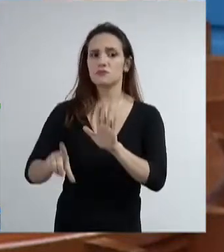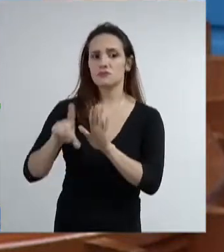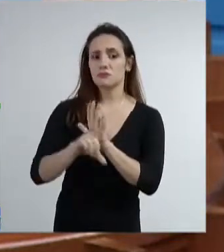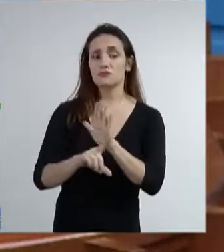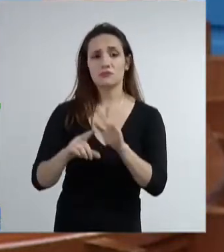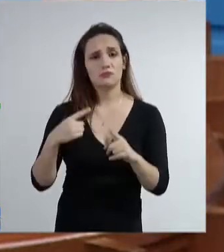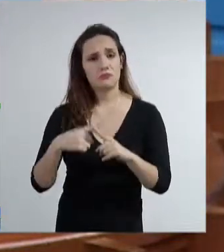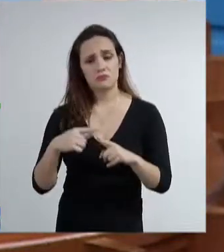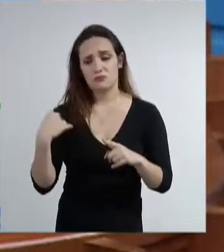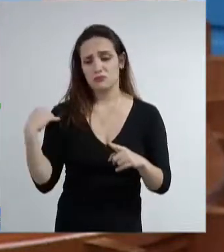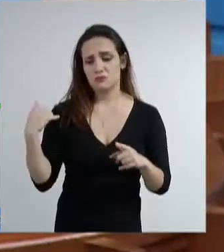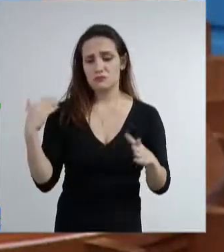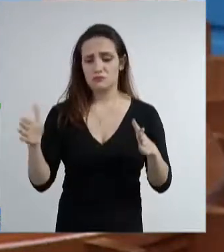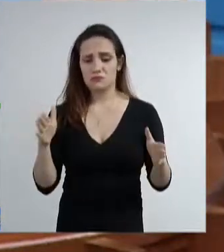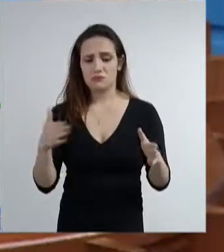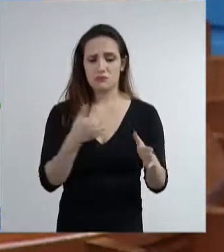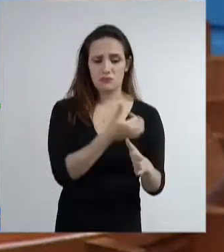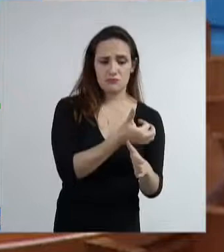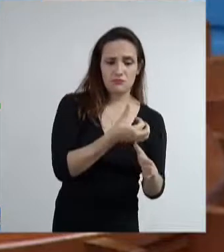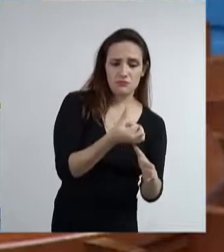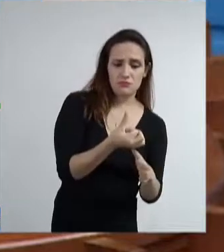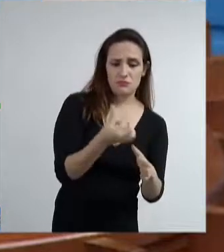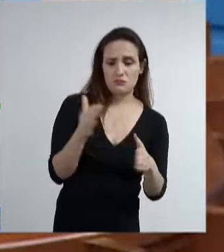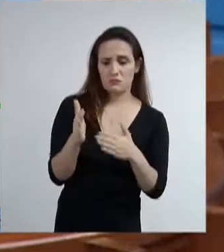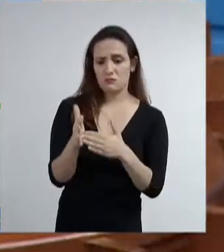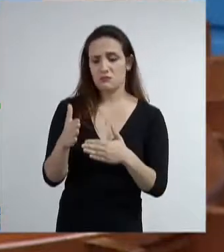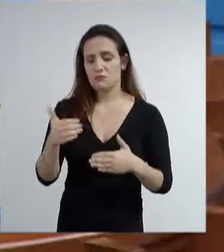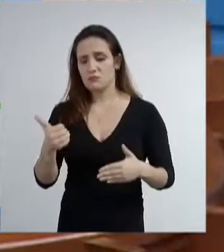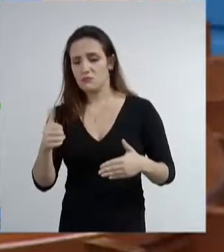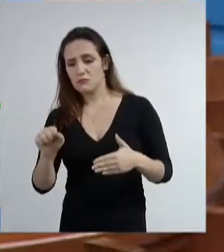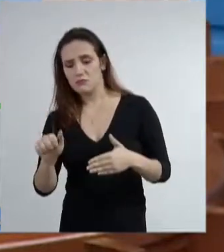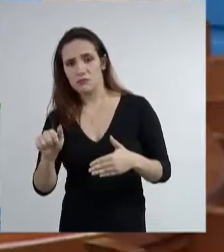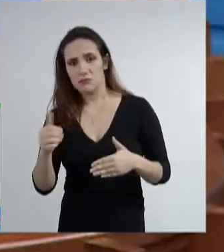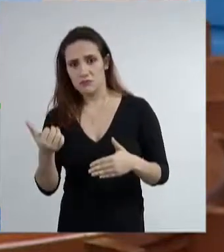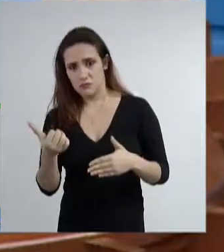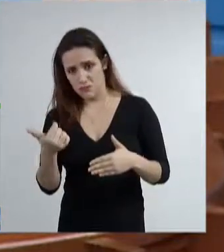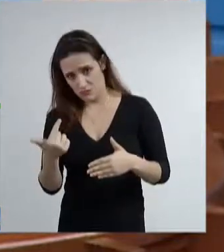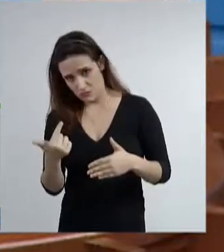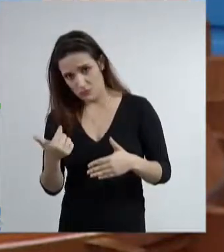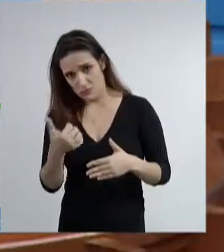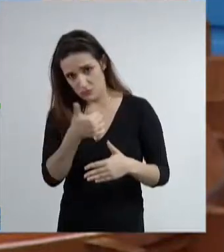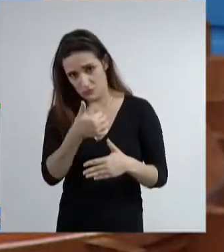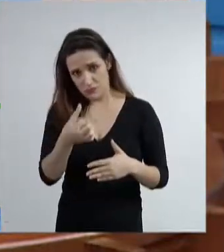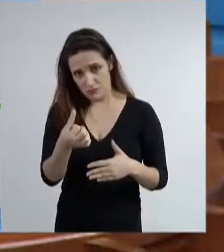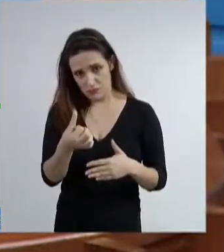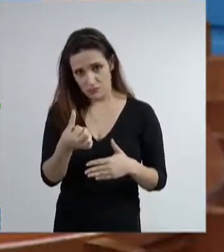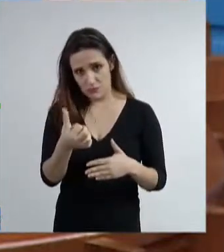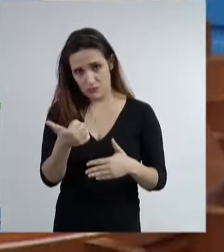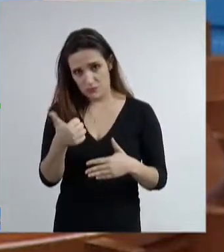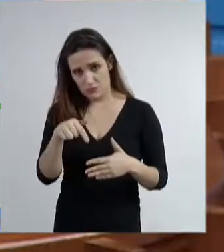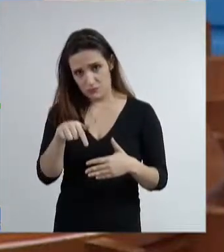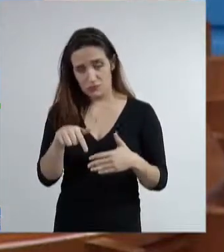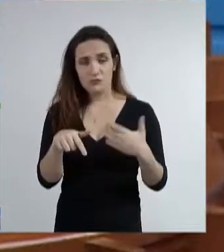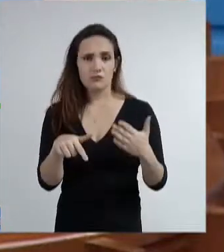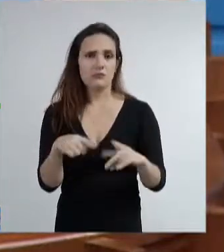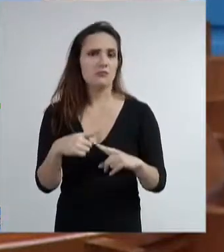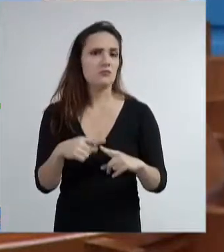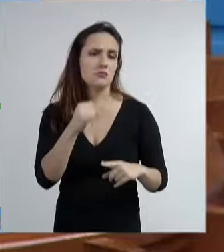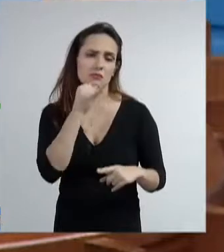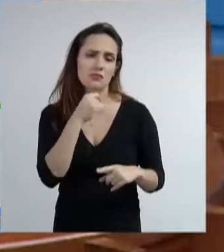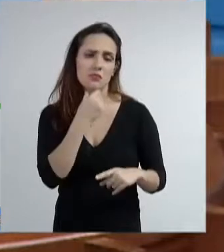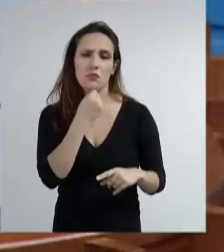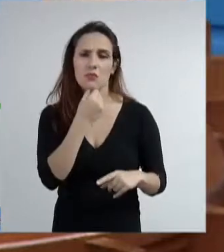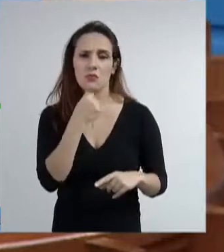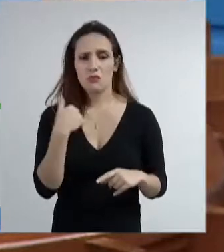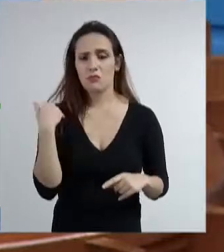16 anos, 17 anos, sabe muito bem o que está fazendo. A tragédia de Suzano foi perpetrada por alguém que